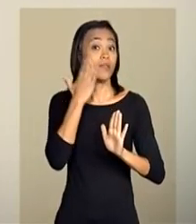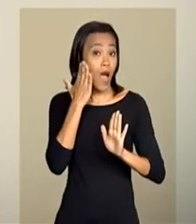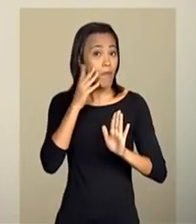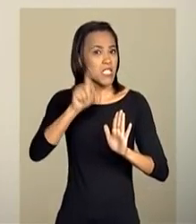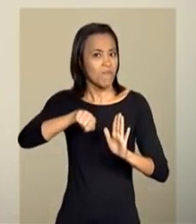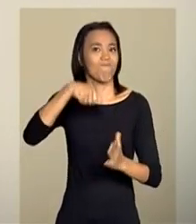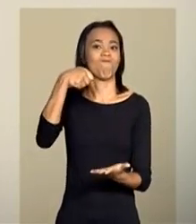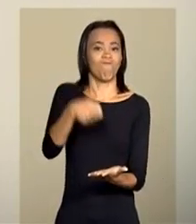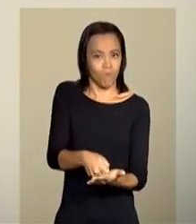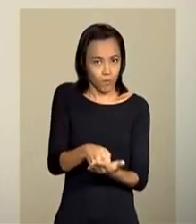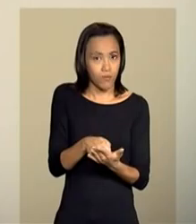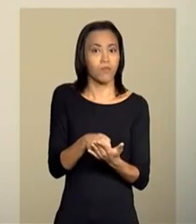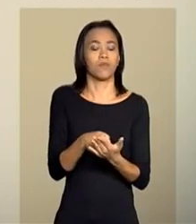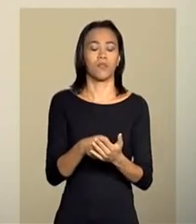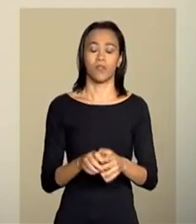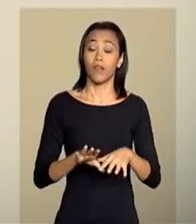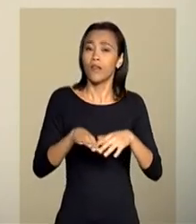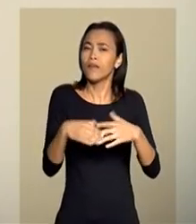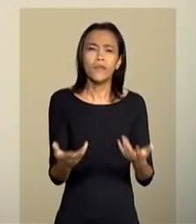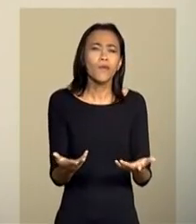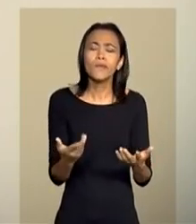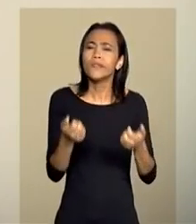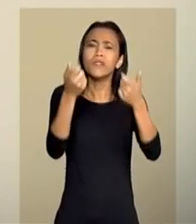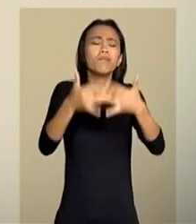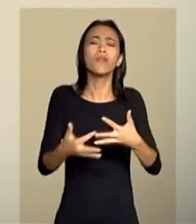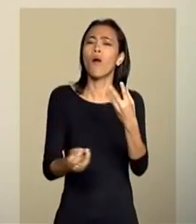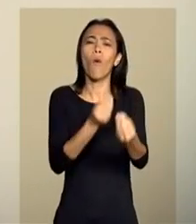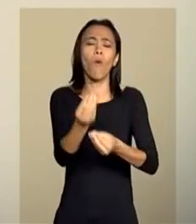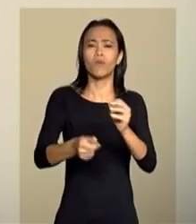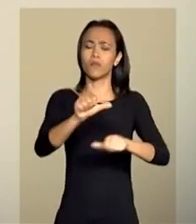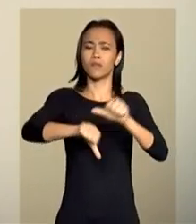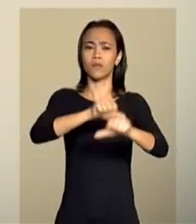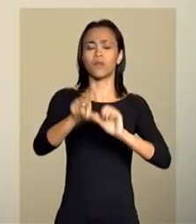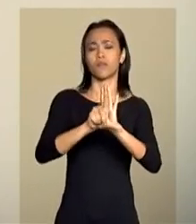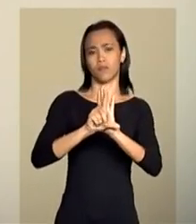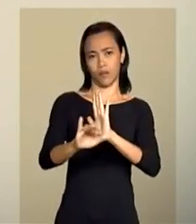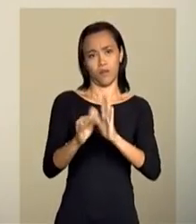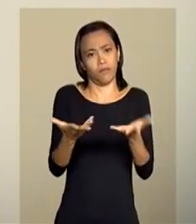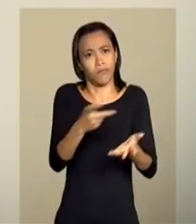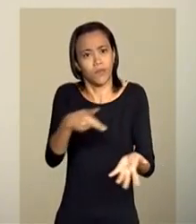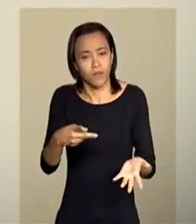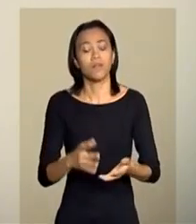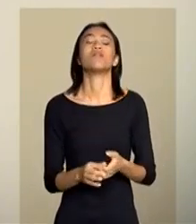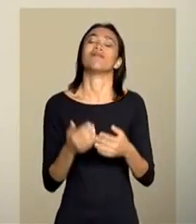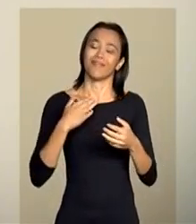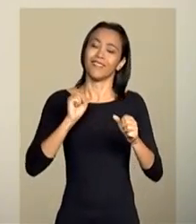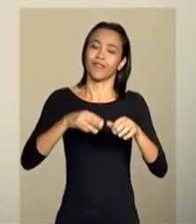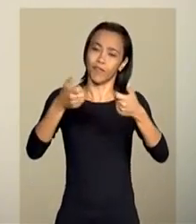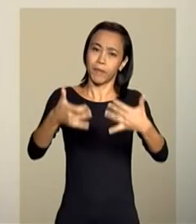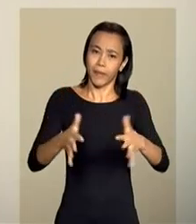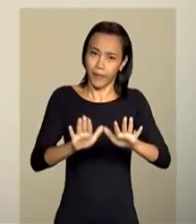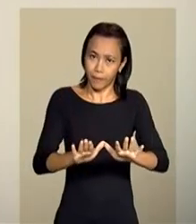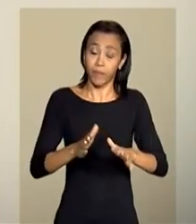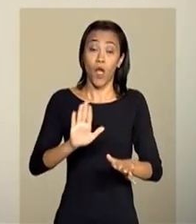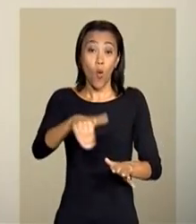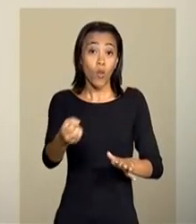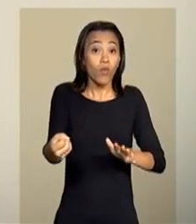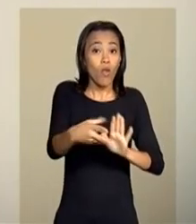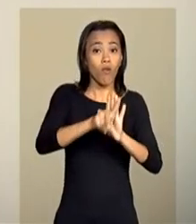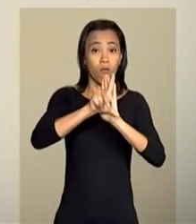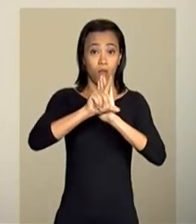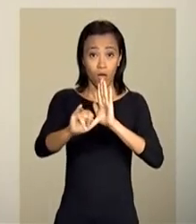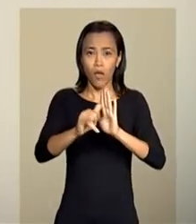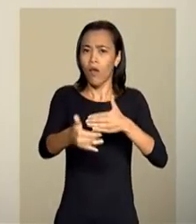tá muito mais rigorosa então explica pra gente essas mudanças na lei seca presidenta explico sim Luciano com a nova lei